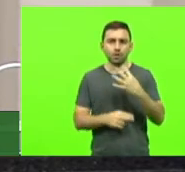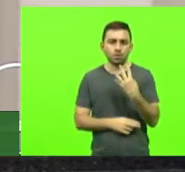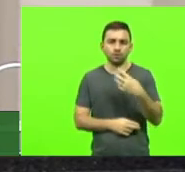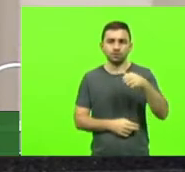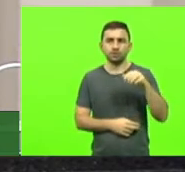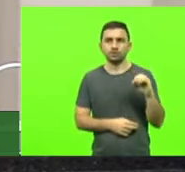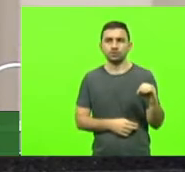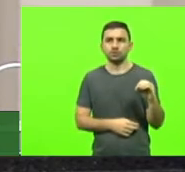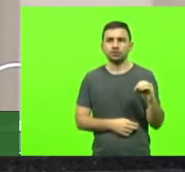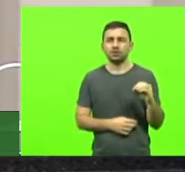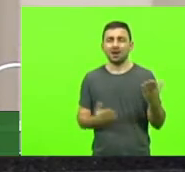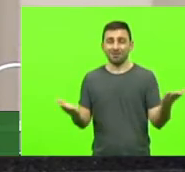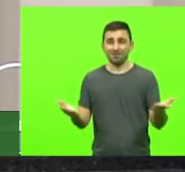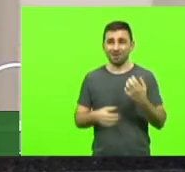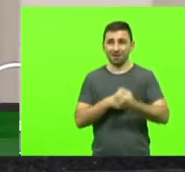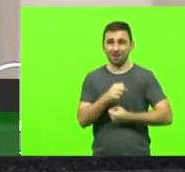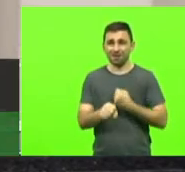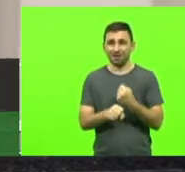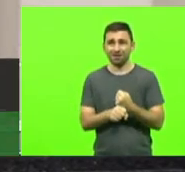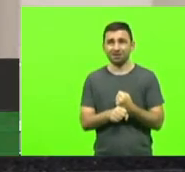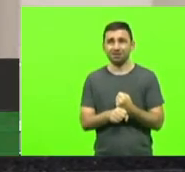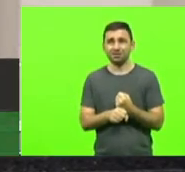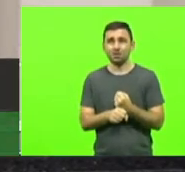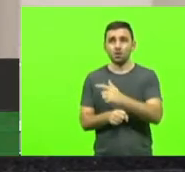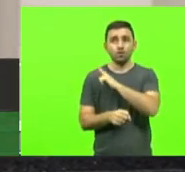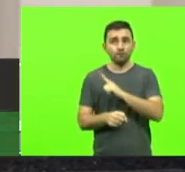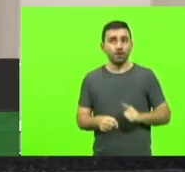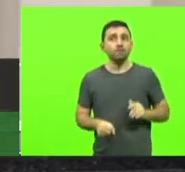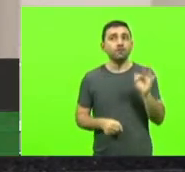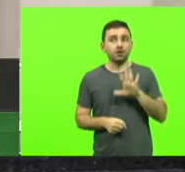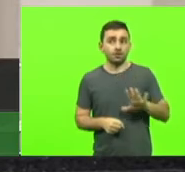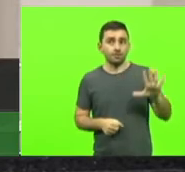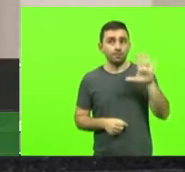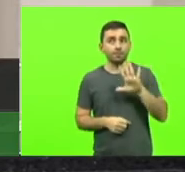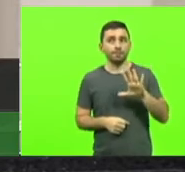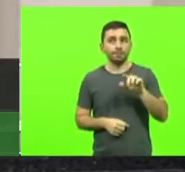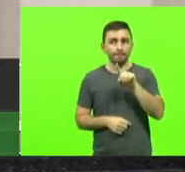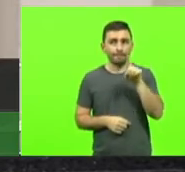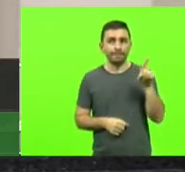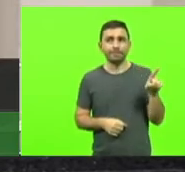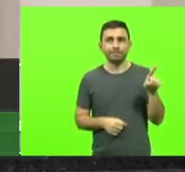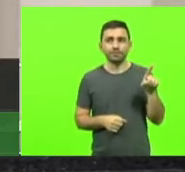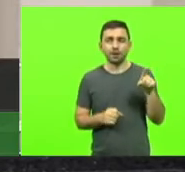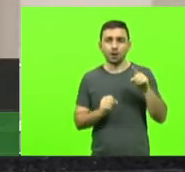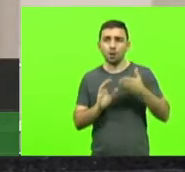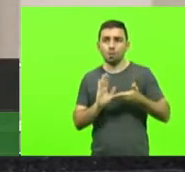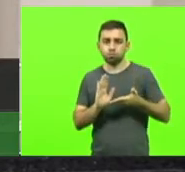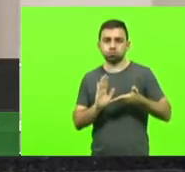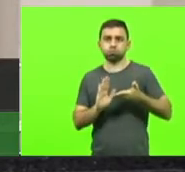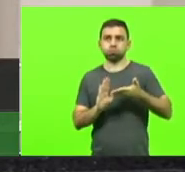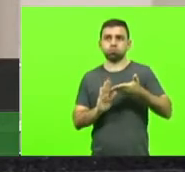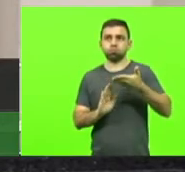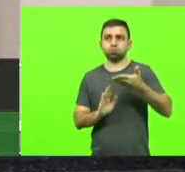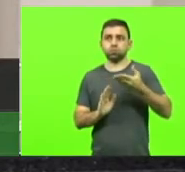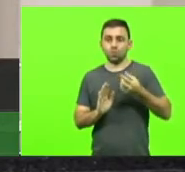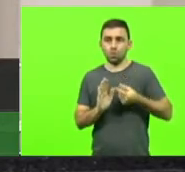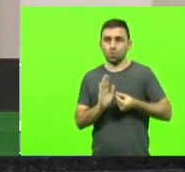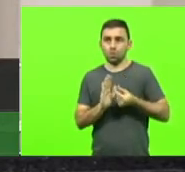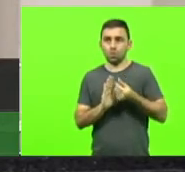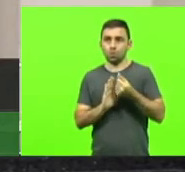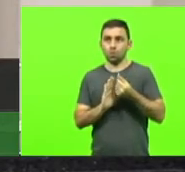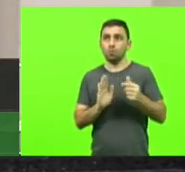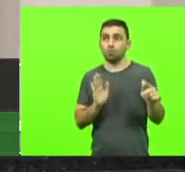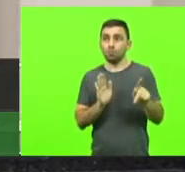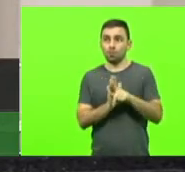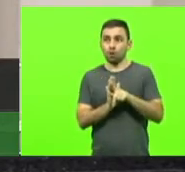Nós, esse ano, vimos que o governo federal, ao invés de aumentar o orçamento destinado à duplicação